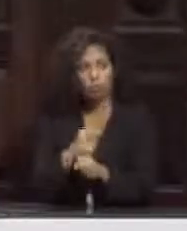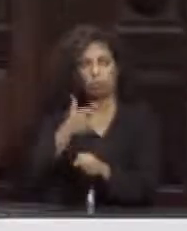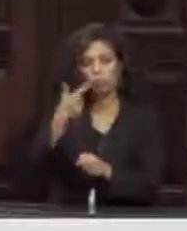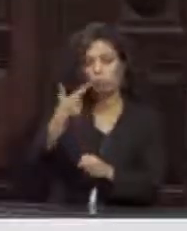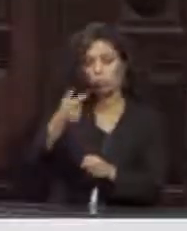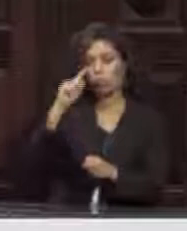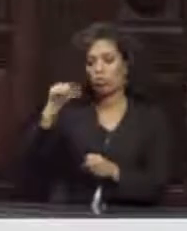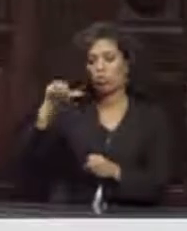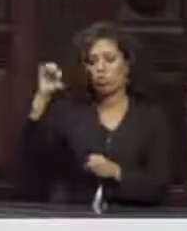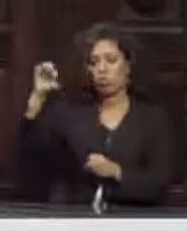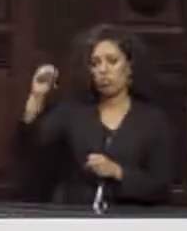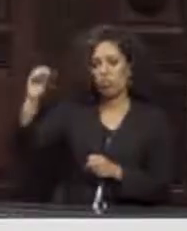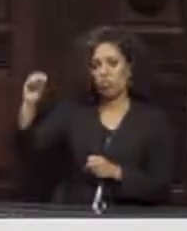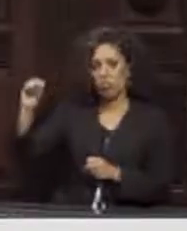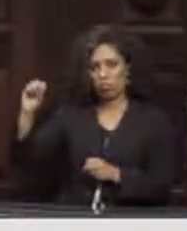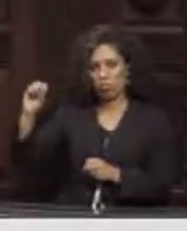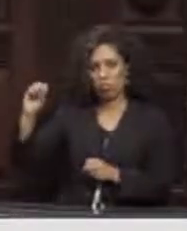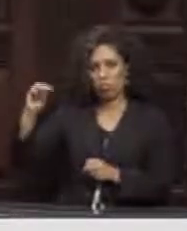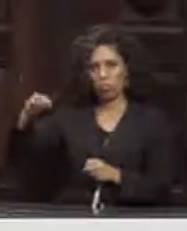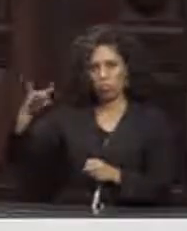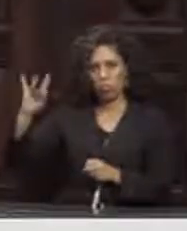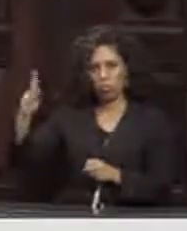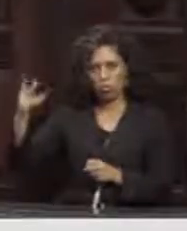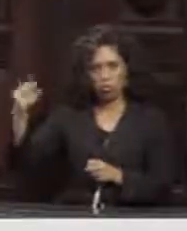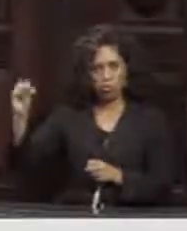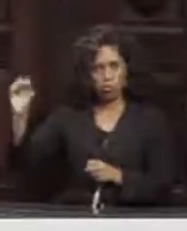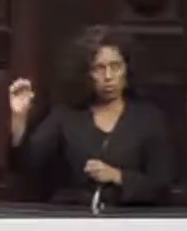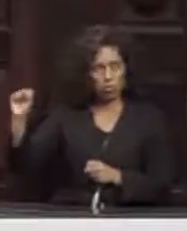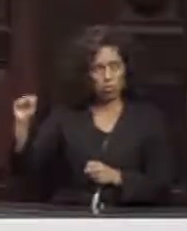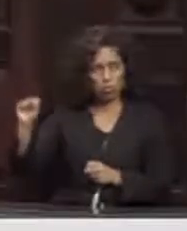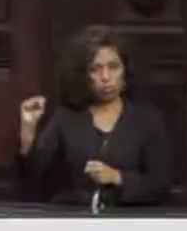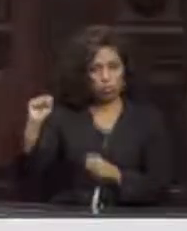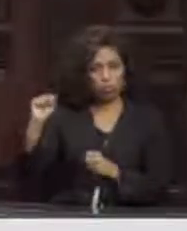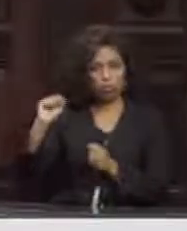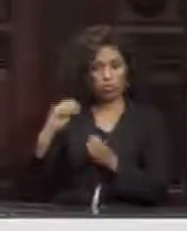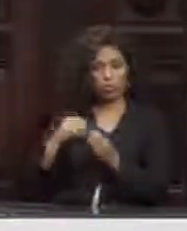900 já antecipados,